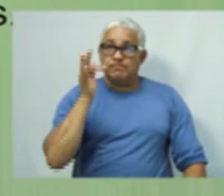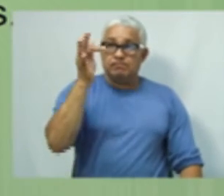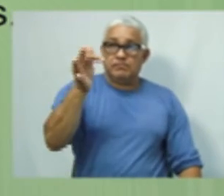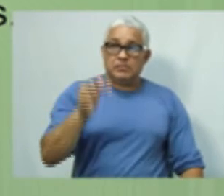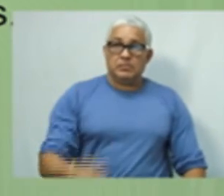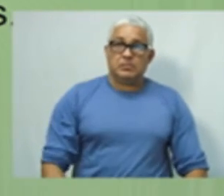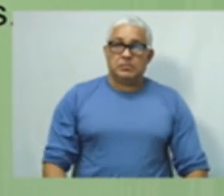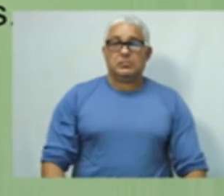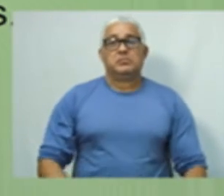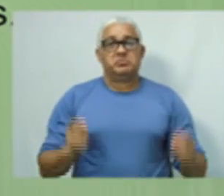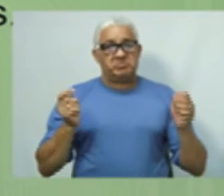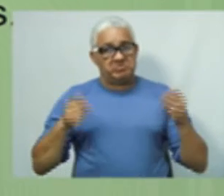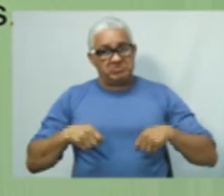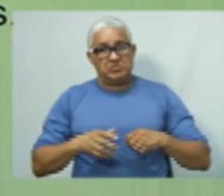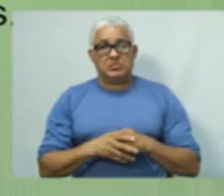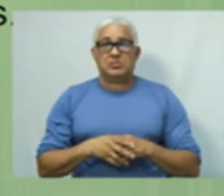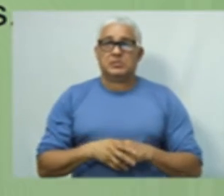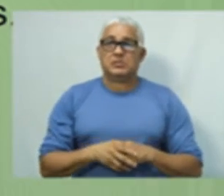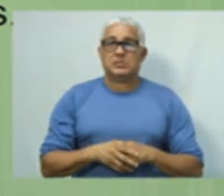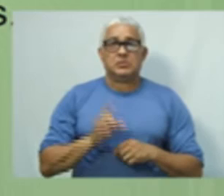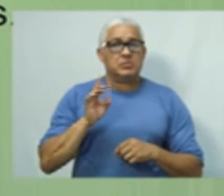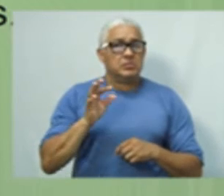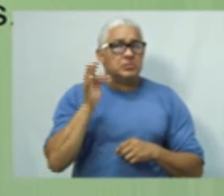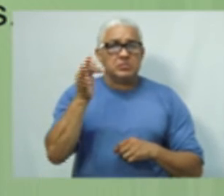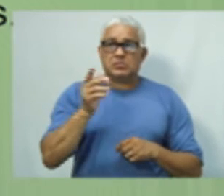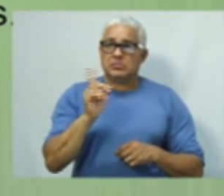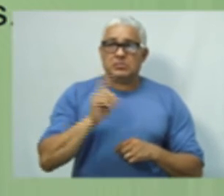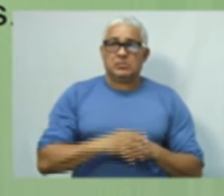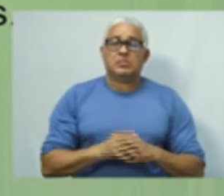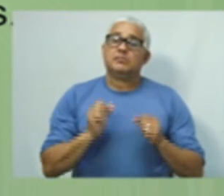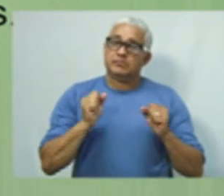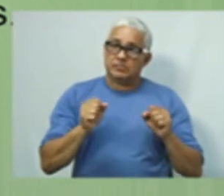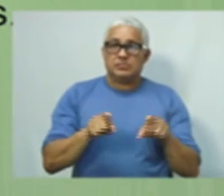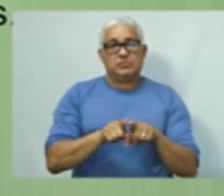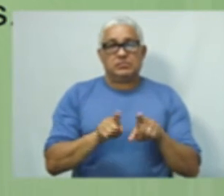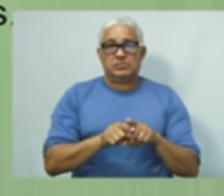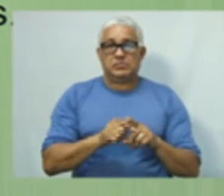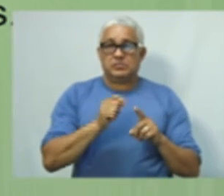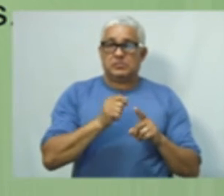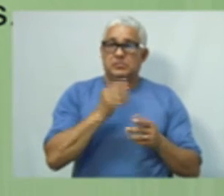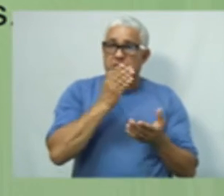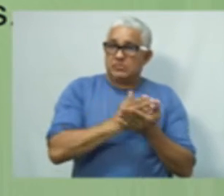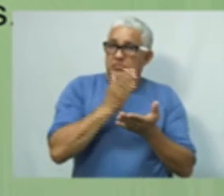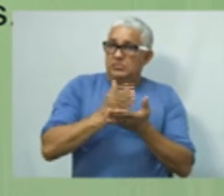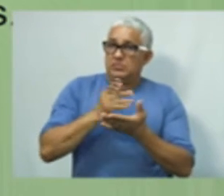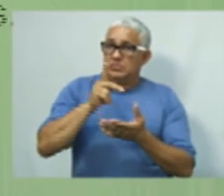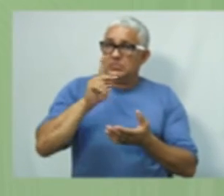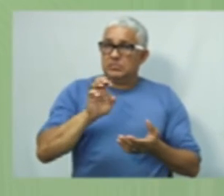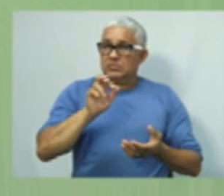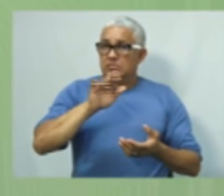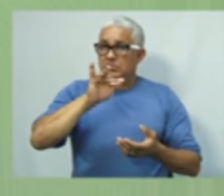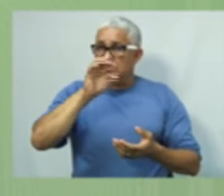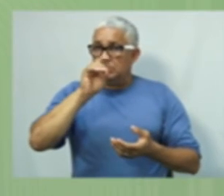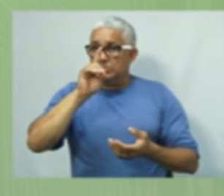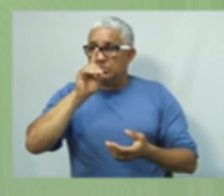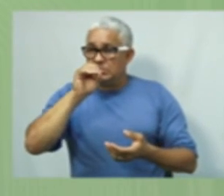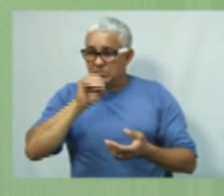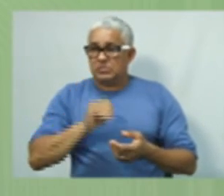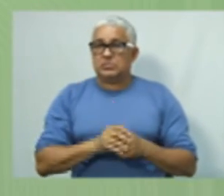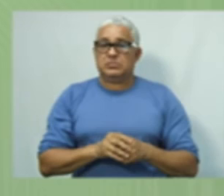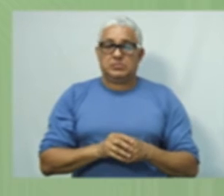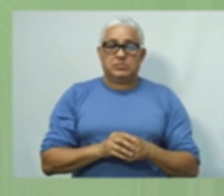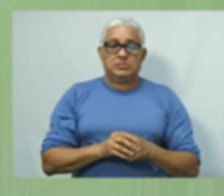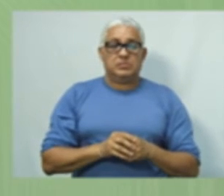futura, seja ela assim, mas professora, é só futura? Não, gente, ela pode ser por período, é o prazo de cobertura.